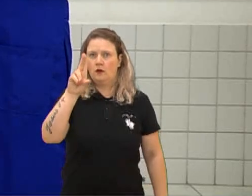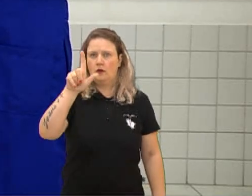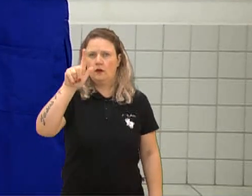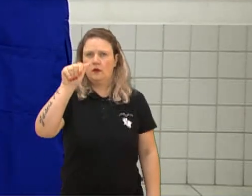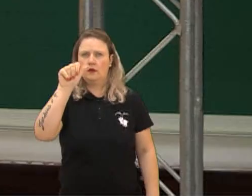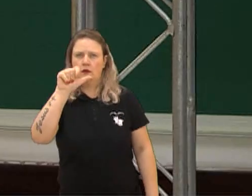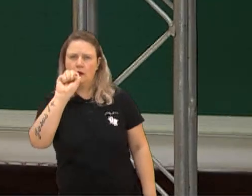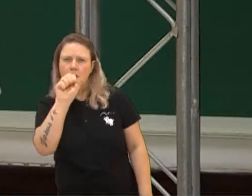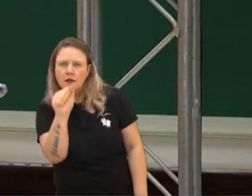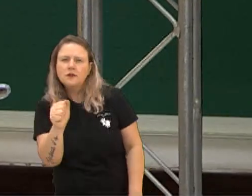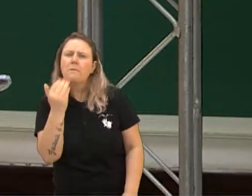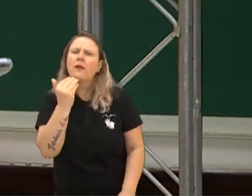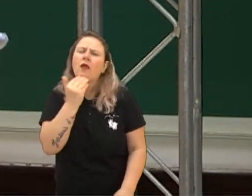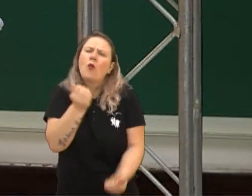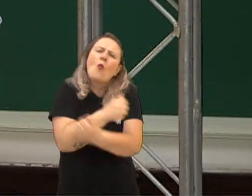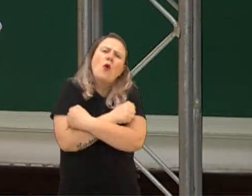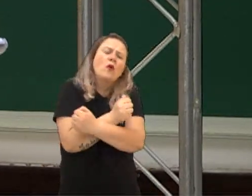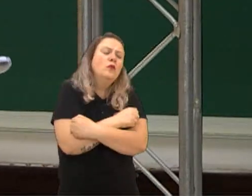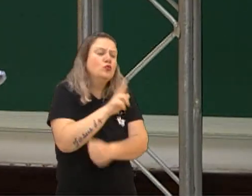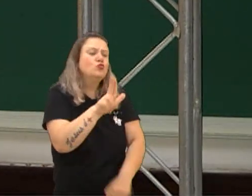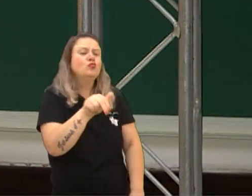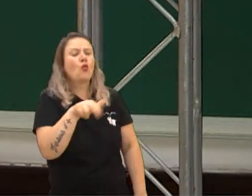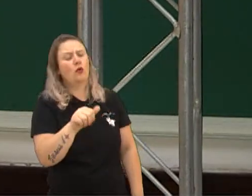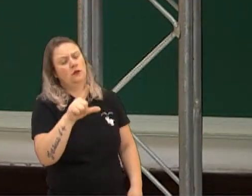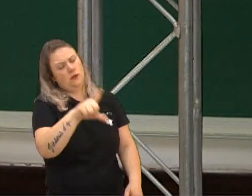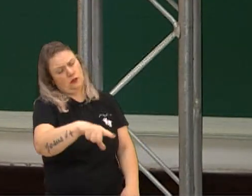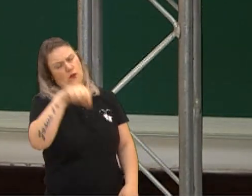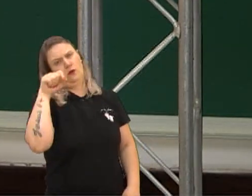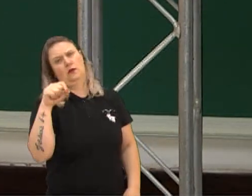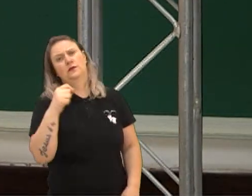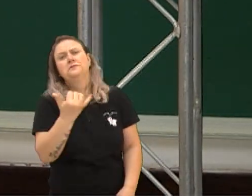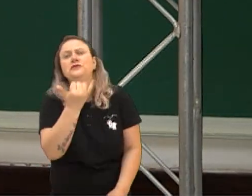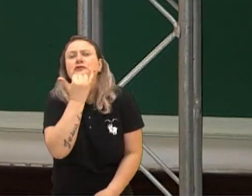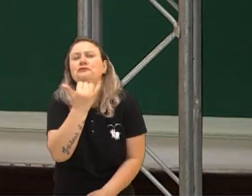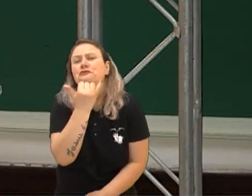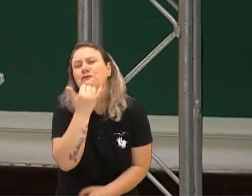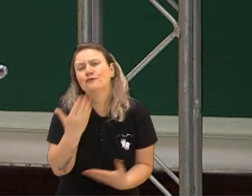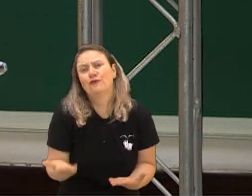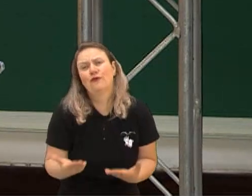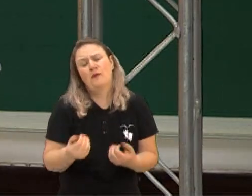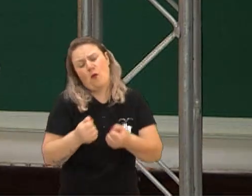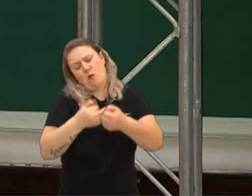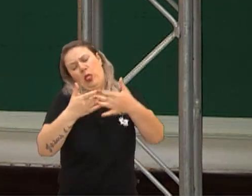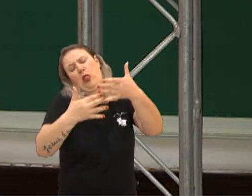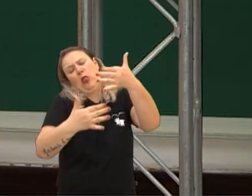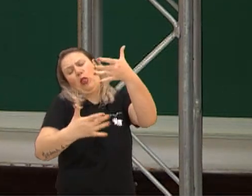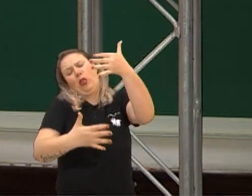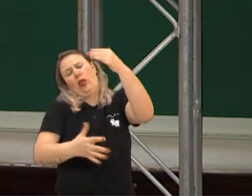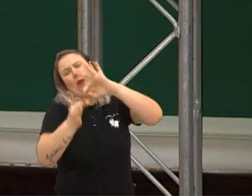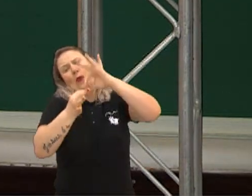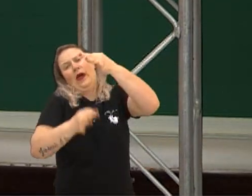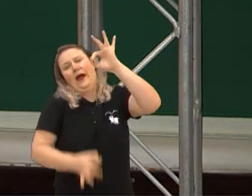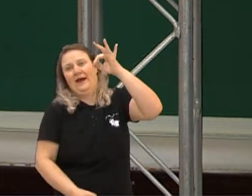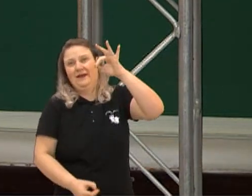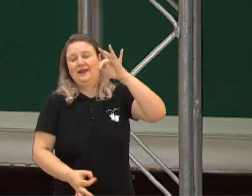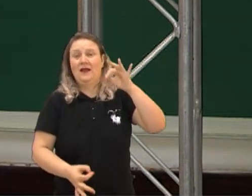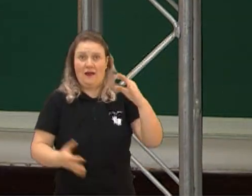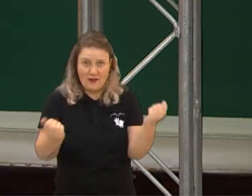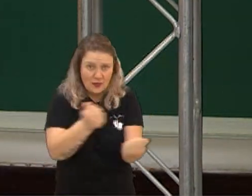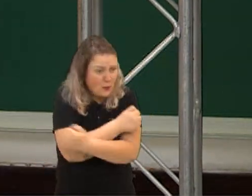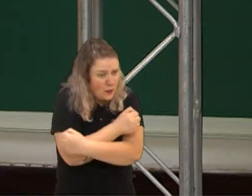um abração para ele, disse que nunca é escolhido. Douglas, desculpa, são muitos alunos interagindo, Douglas, mas aquele abraço para você, você é